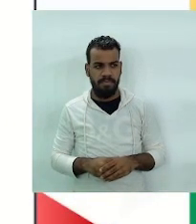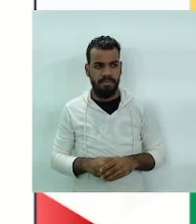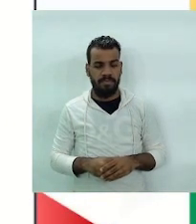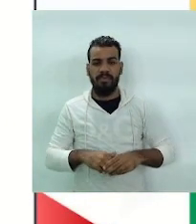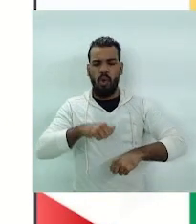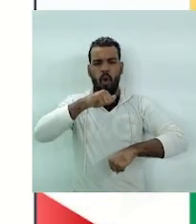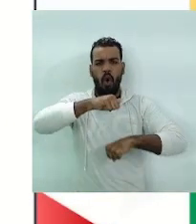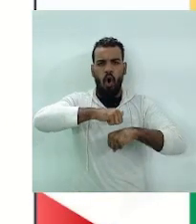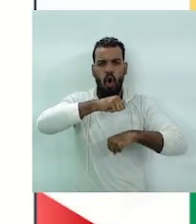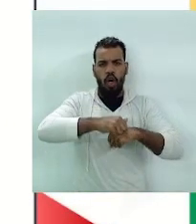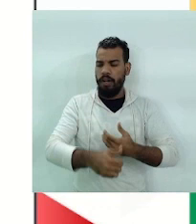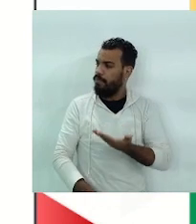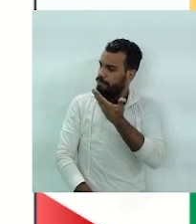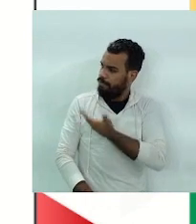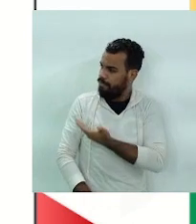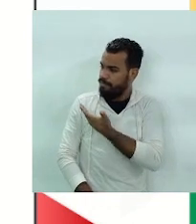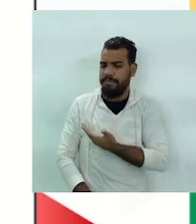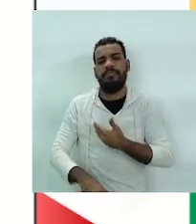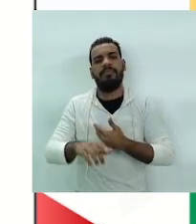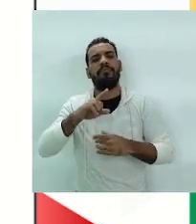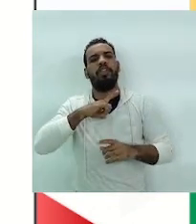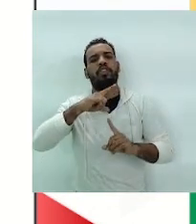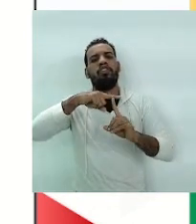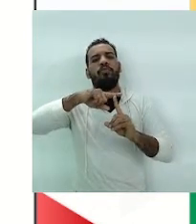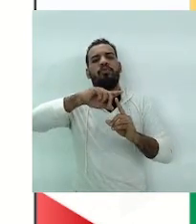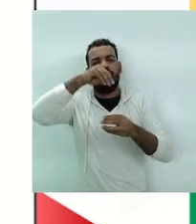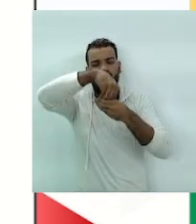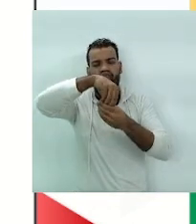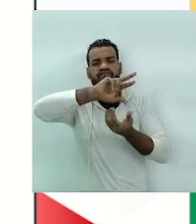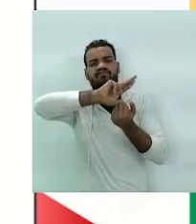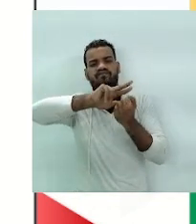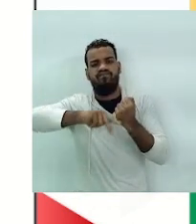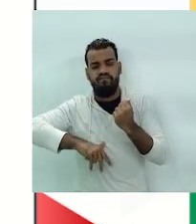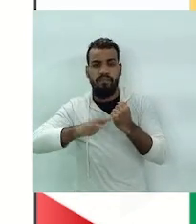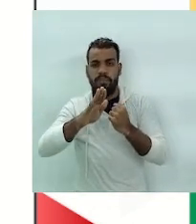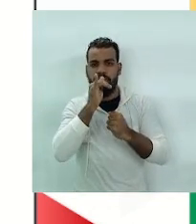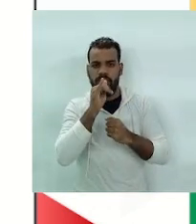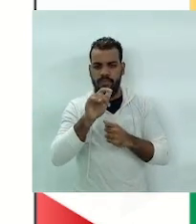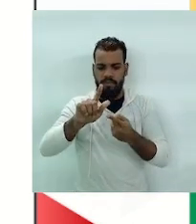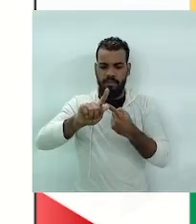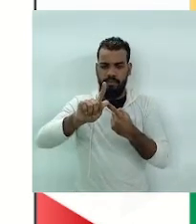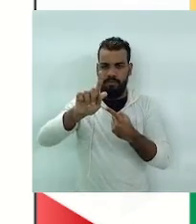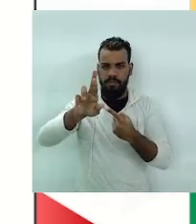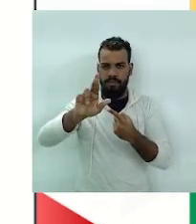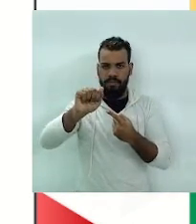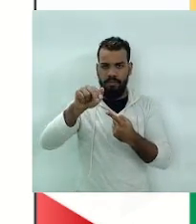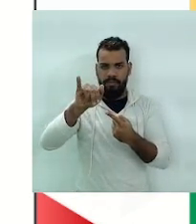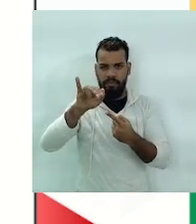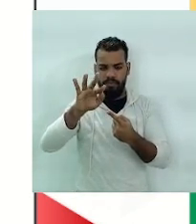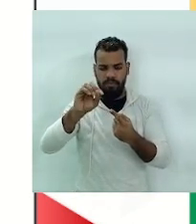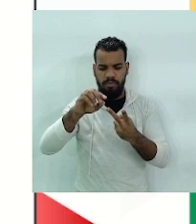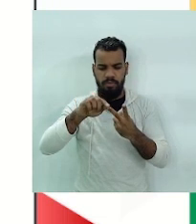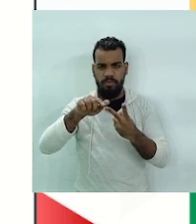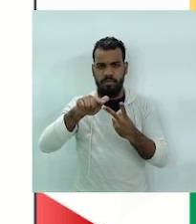das rochas é formada por vários tipos de minerais. Observe, estudante, o granito, o quartzo,